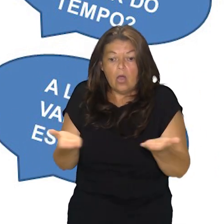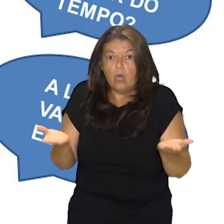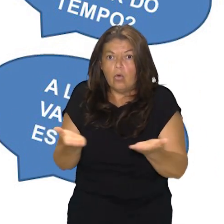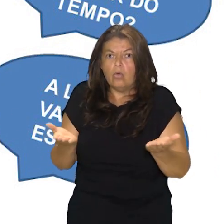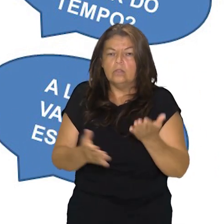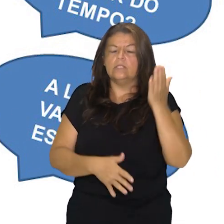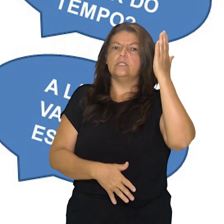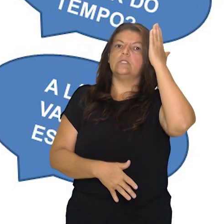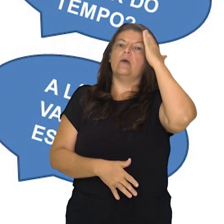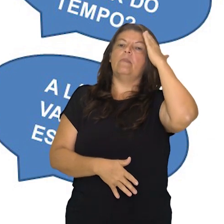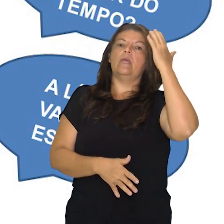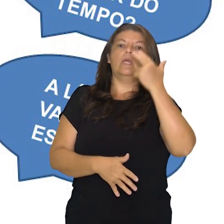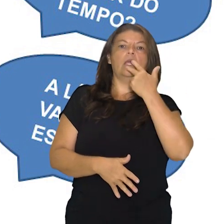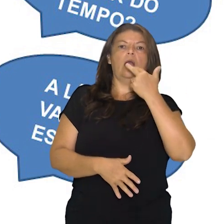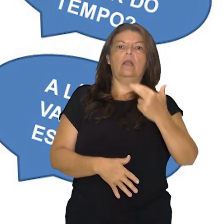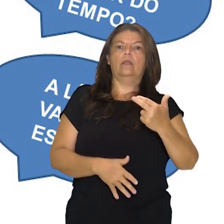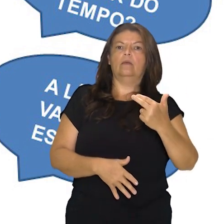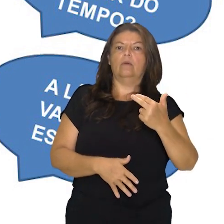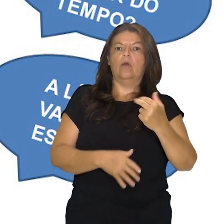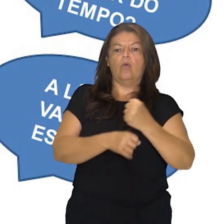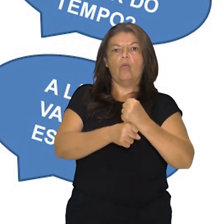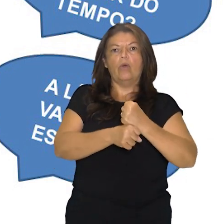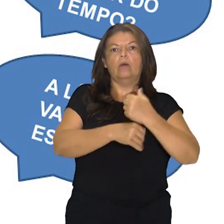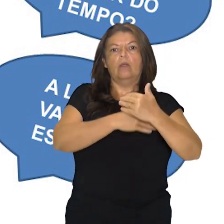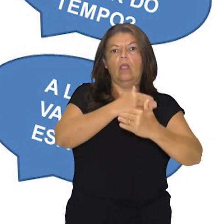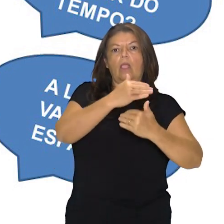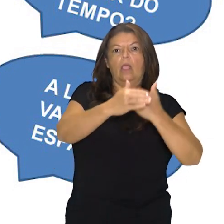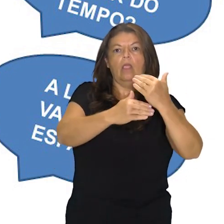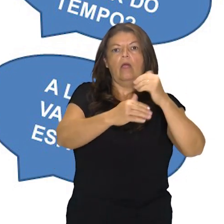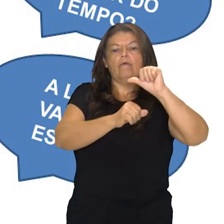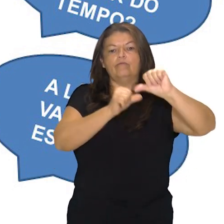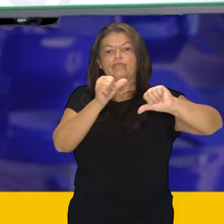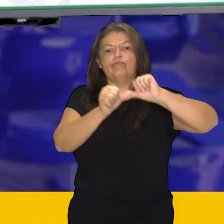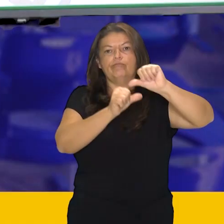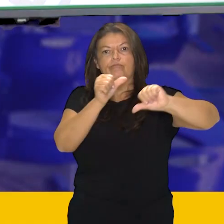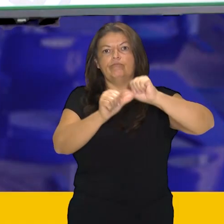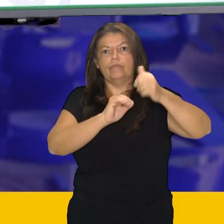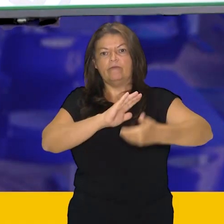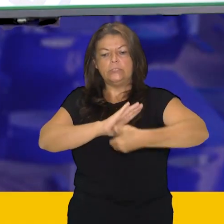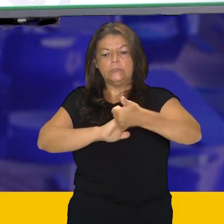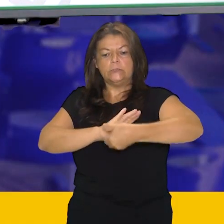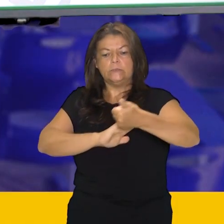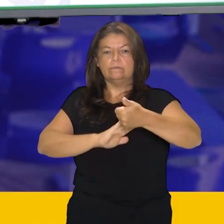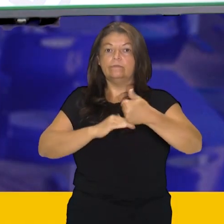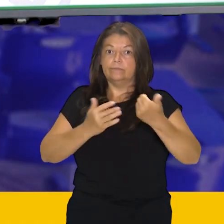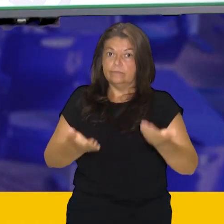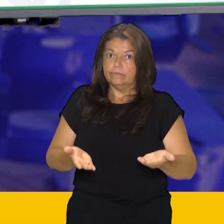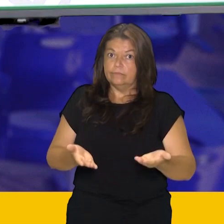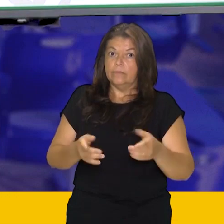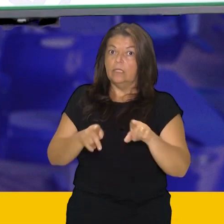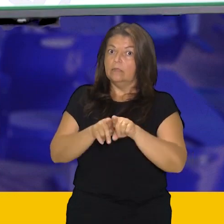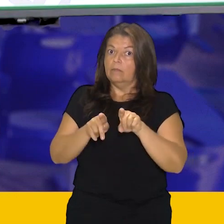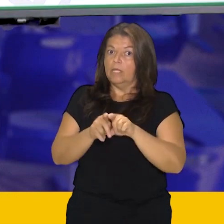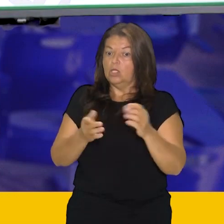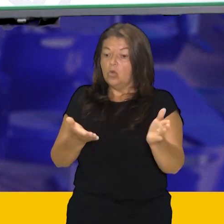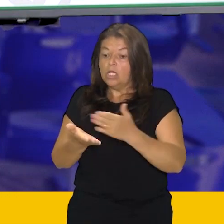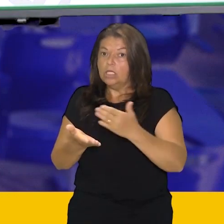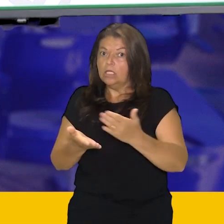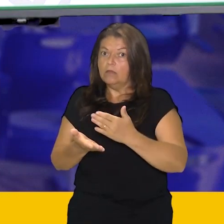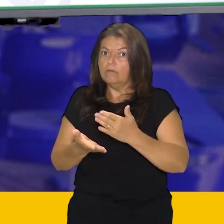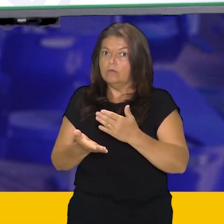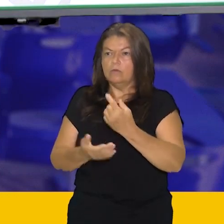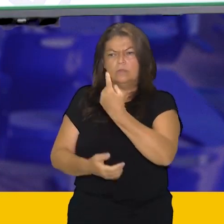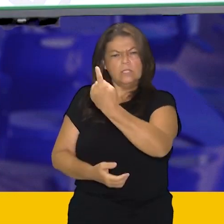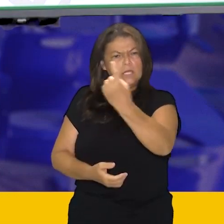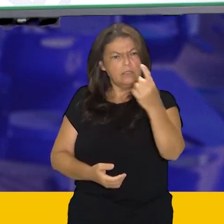Apesar de saber que a língua ela muda com o tempo, né? E ela varia no espaço. Então, no livro de vocês, no livro